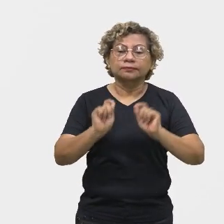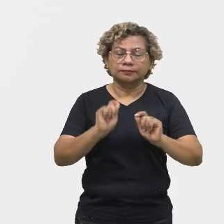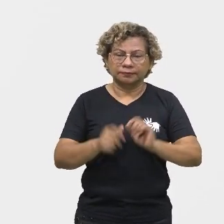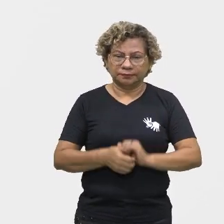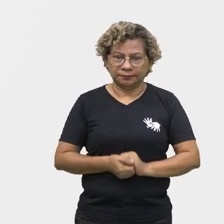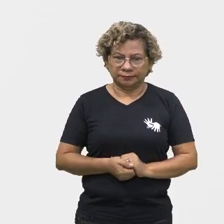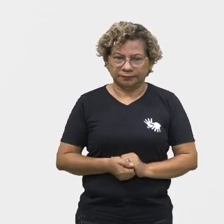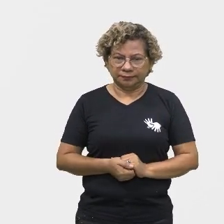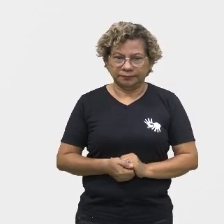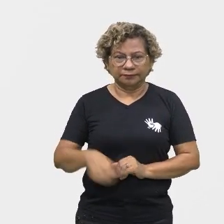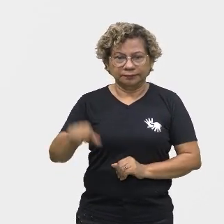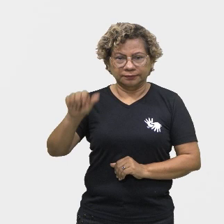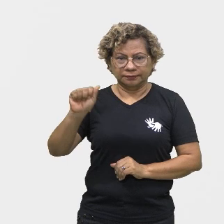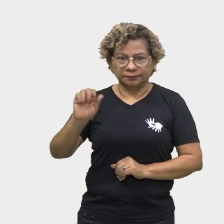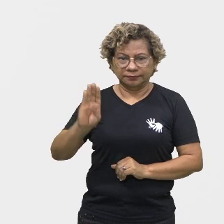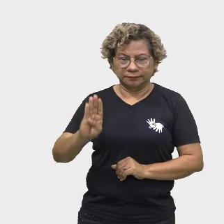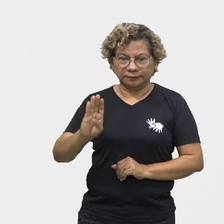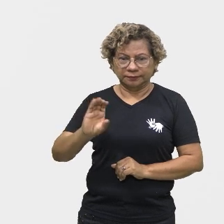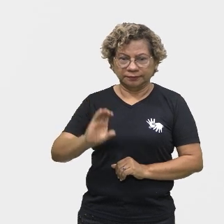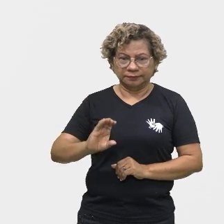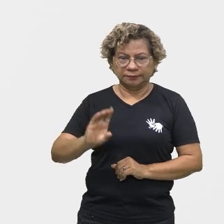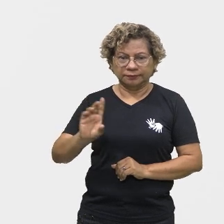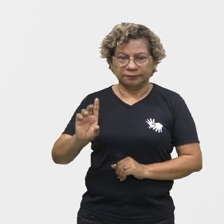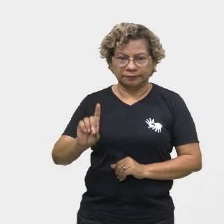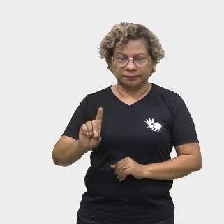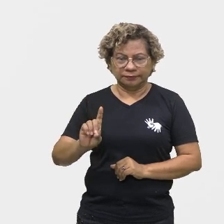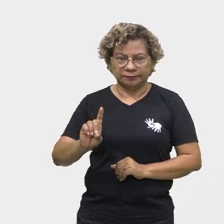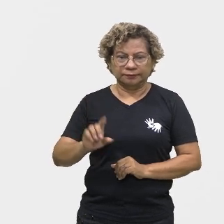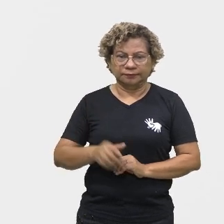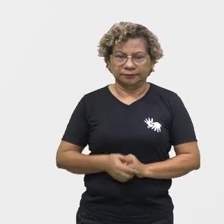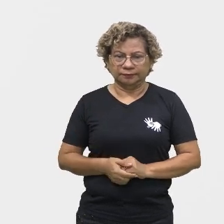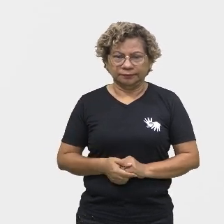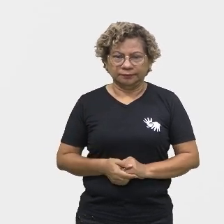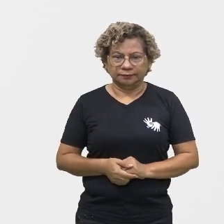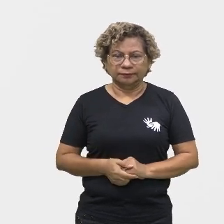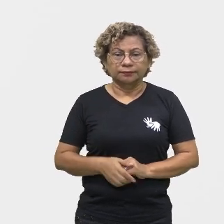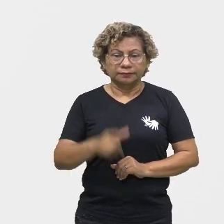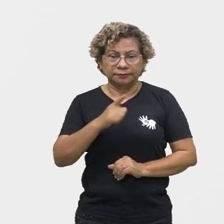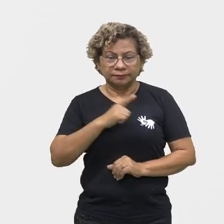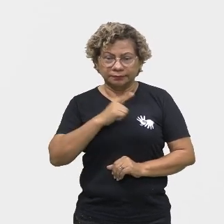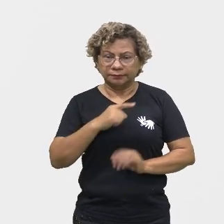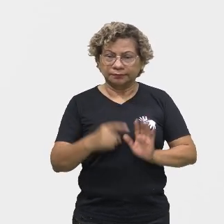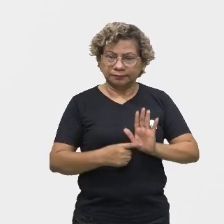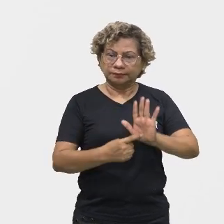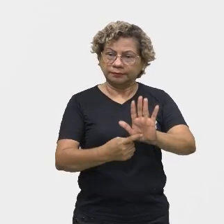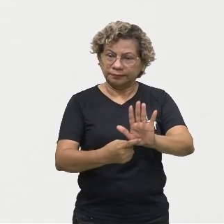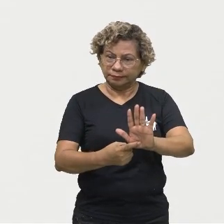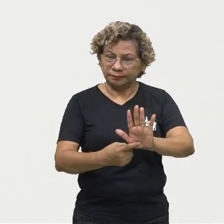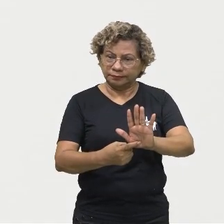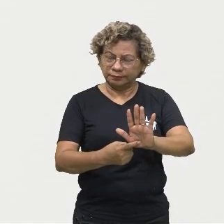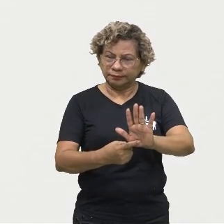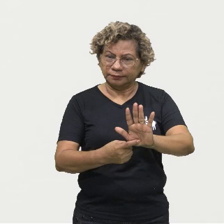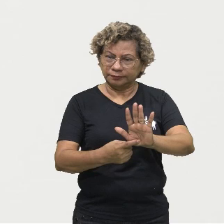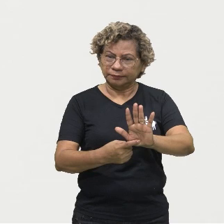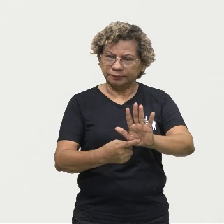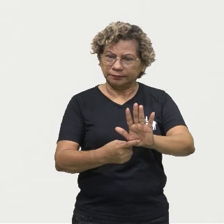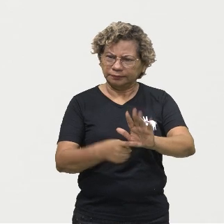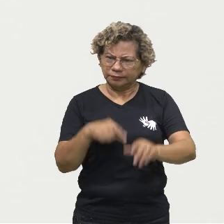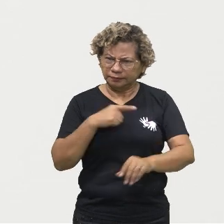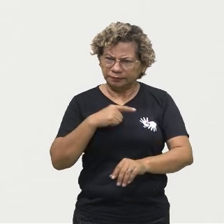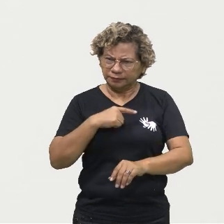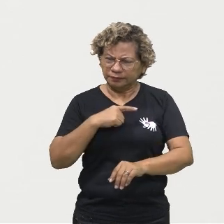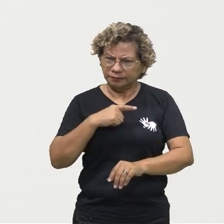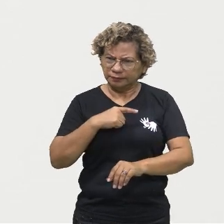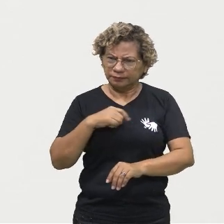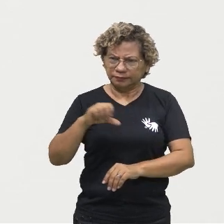é sagrado. Vamos ver. Letra A. O fato de que mostra as questões